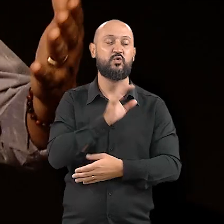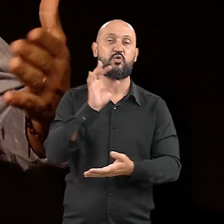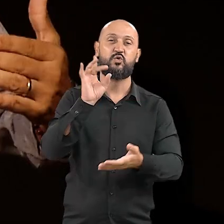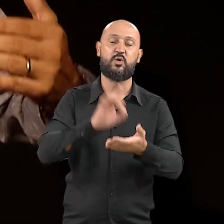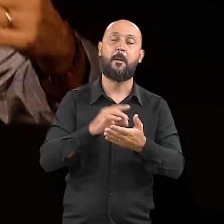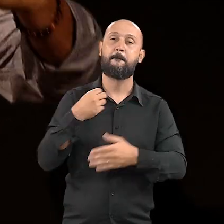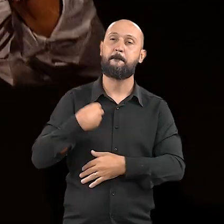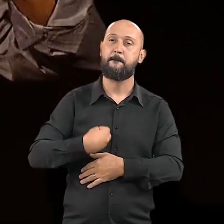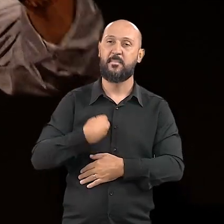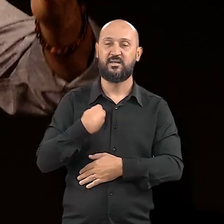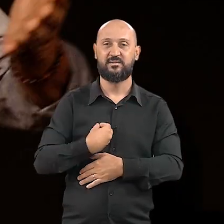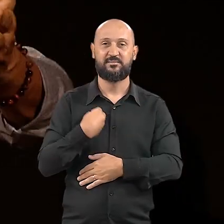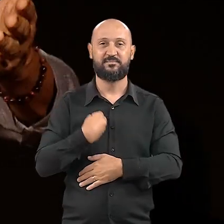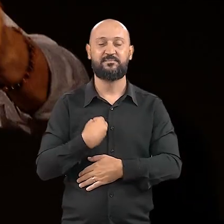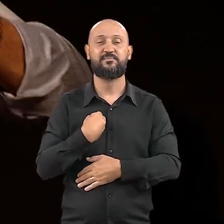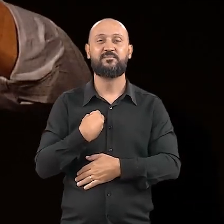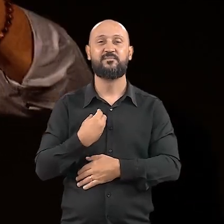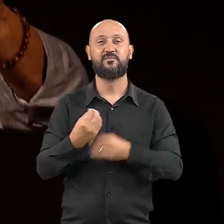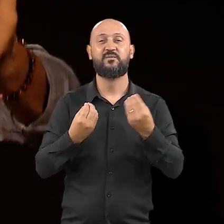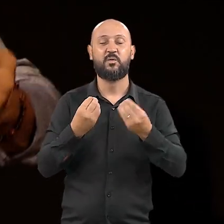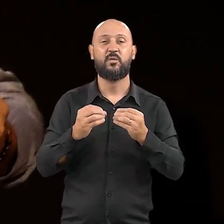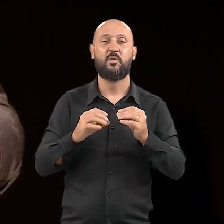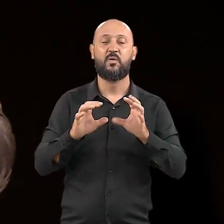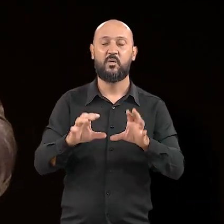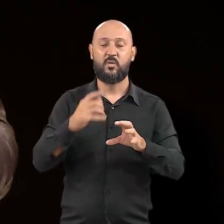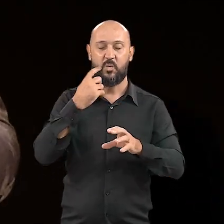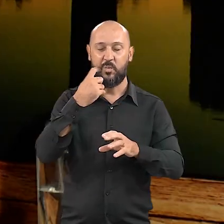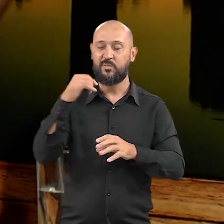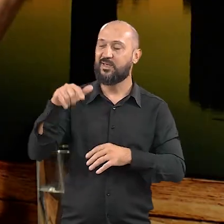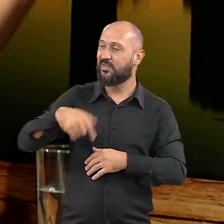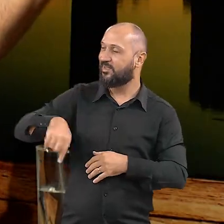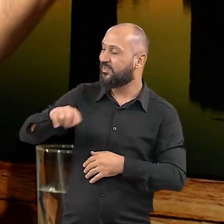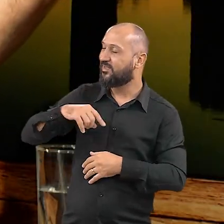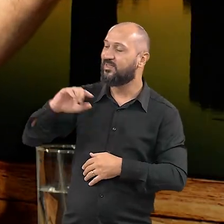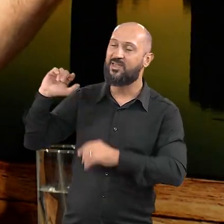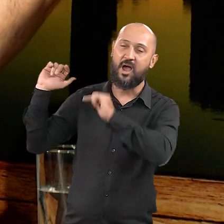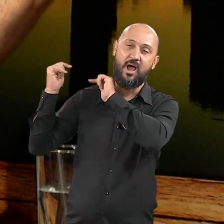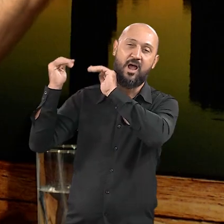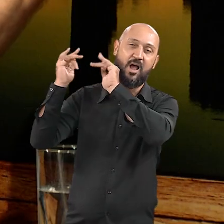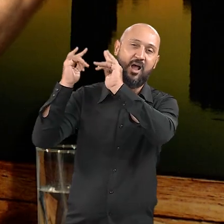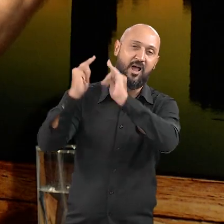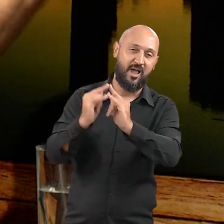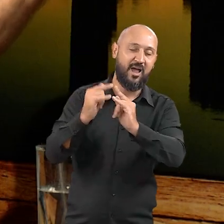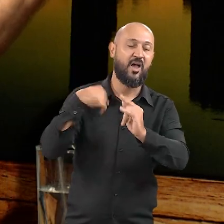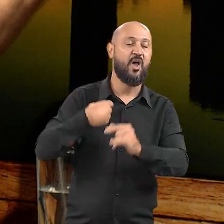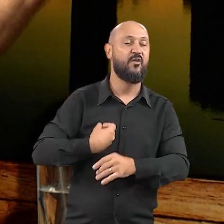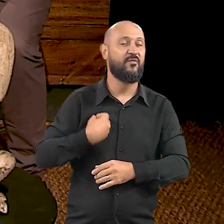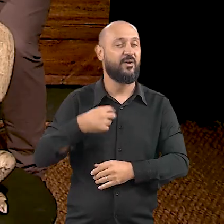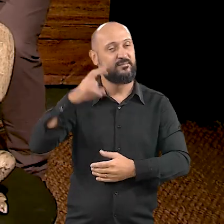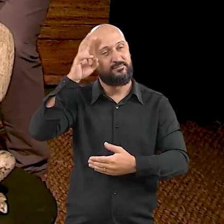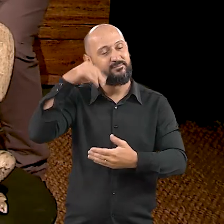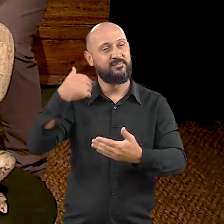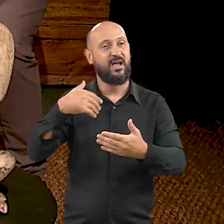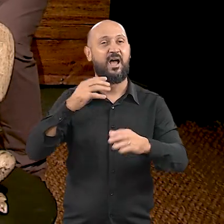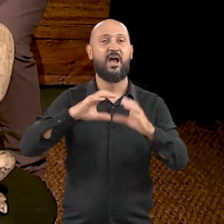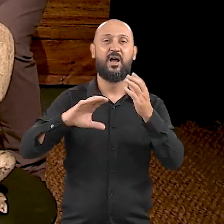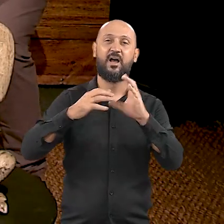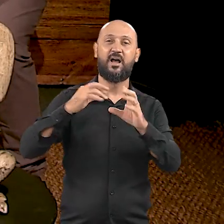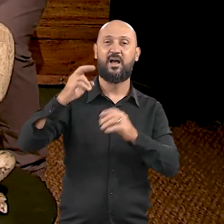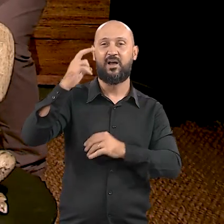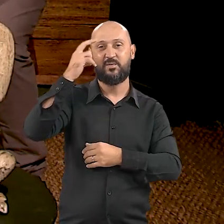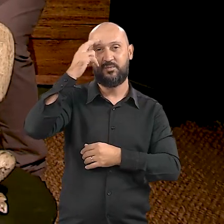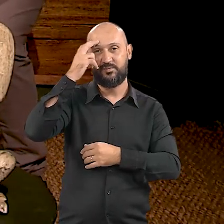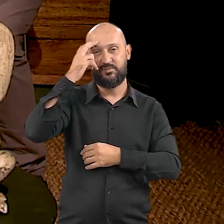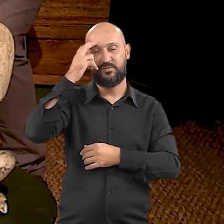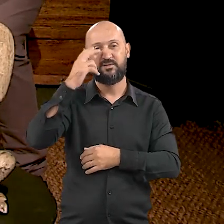aqui, participar desse... Você viu como que é charmoso? Do Barroco ao Barracão? Muito gostoso. Demais, é resgate, é viagem, Muito é música, legal, é